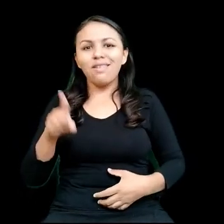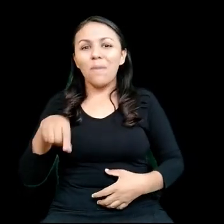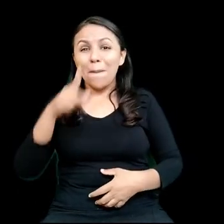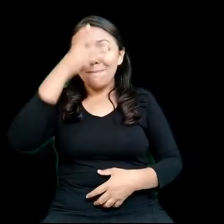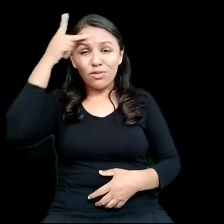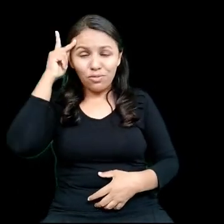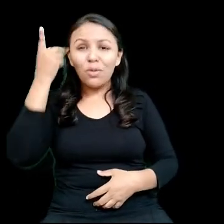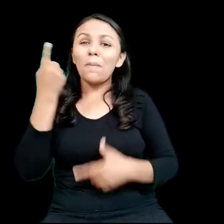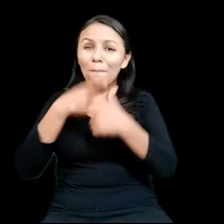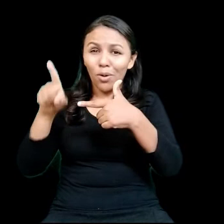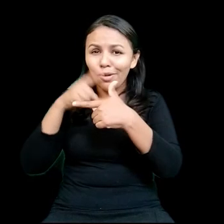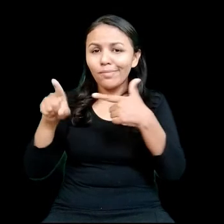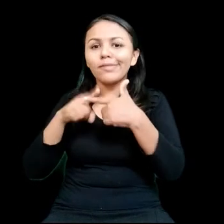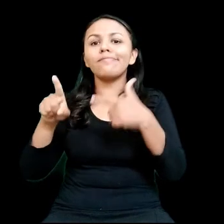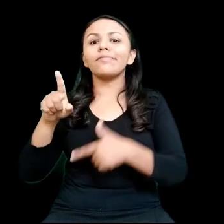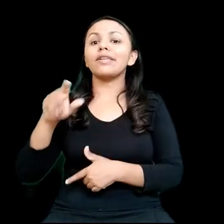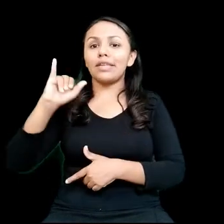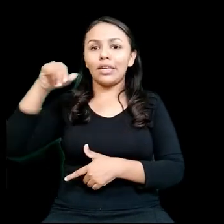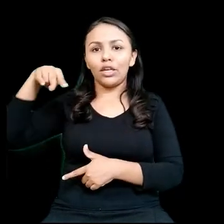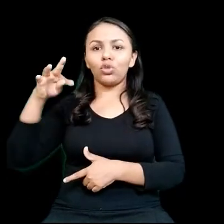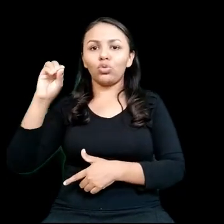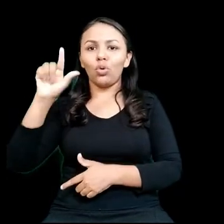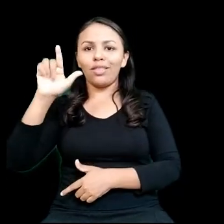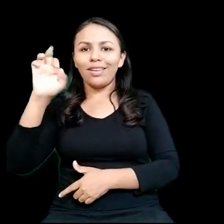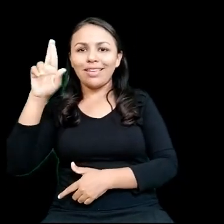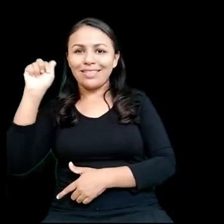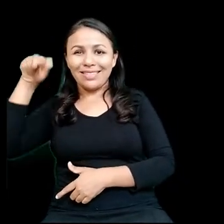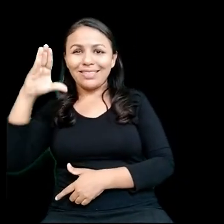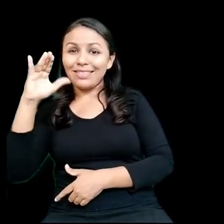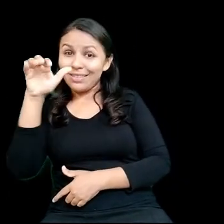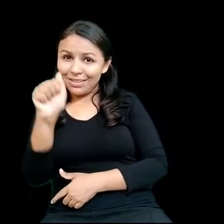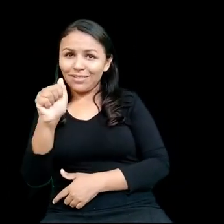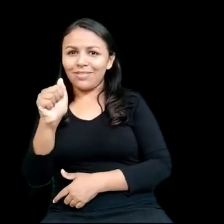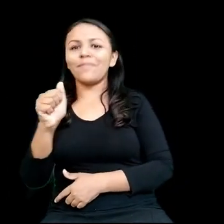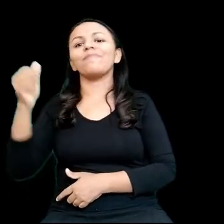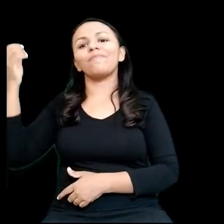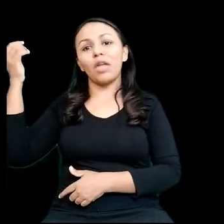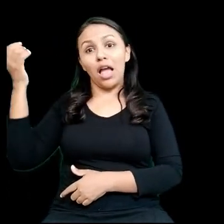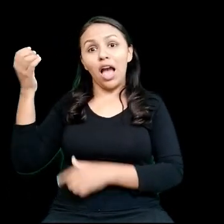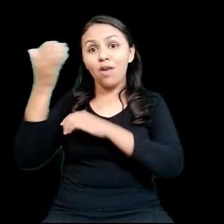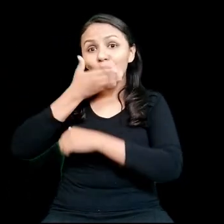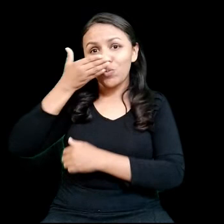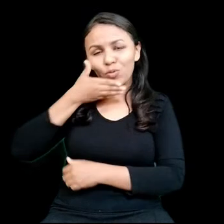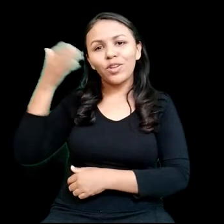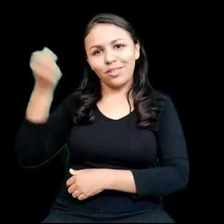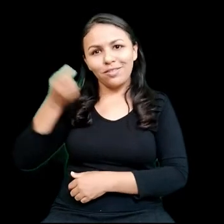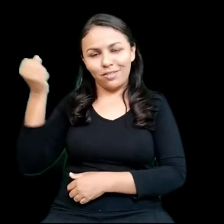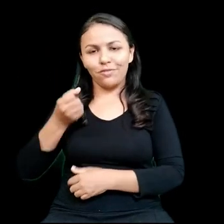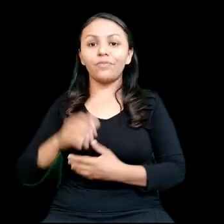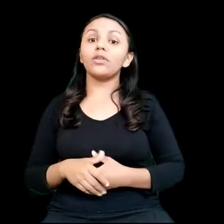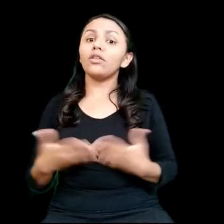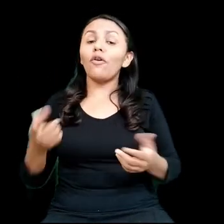em pacientes que têm intolerância à lactose. O que deve ser feito? Reduzir o consumo ou utilizar